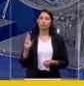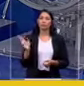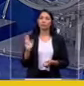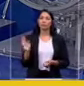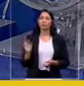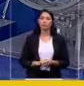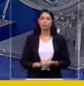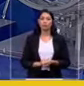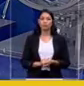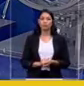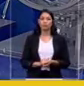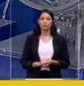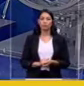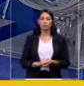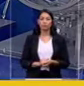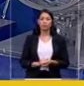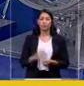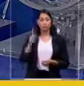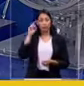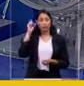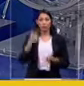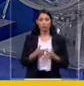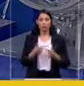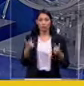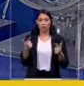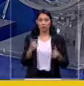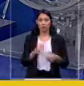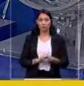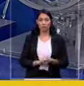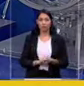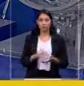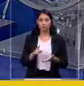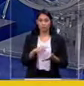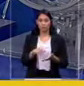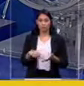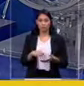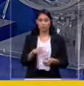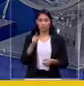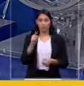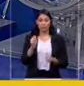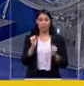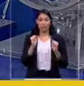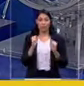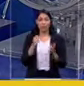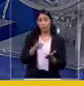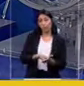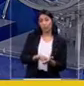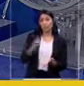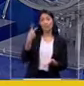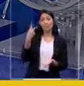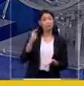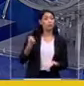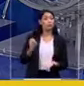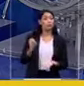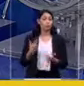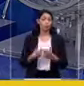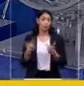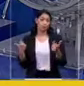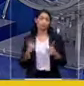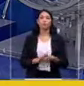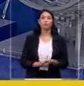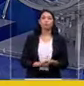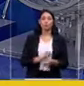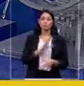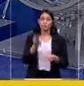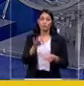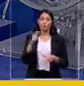R$1.300.000. Preparados? Dia de sorte é a loteria onde você aposta seus números da sorte. Todo mundo tem os seus. Serão sorteados